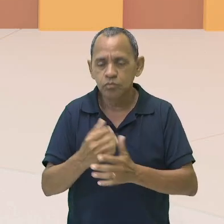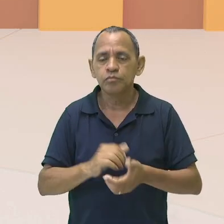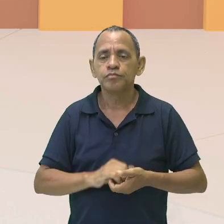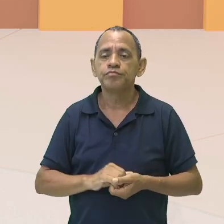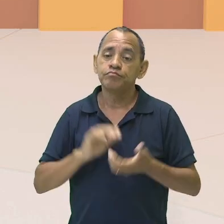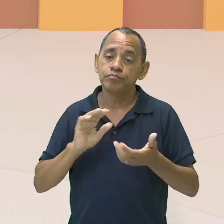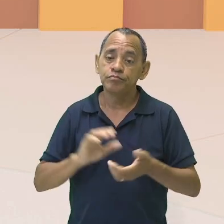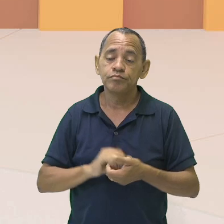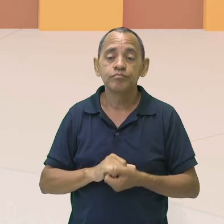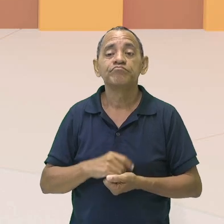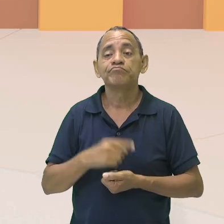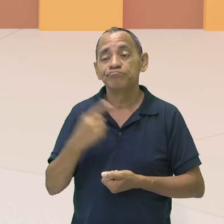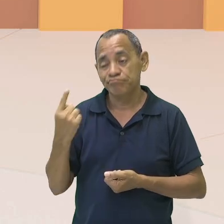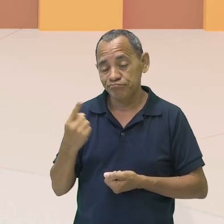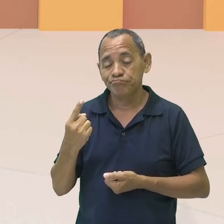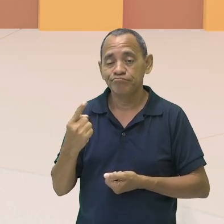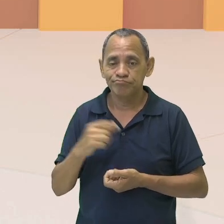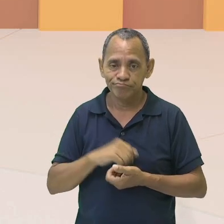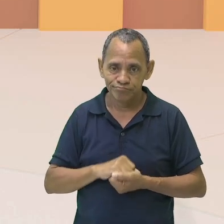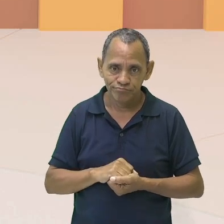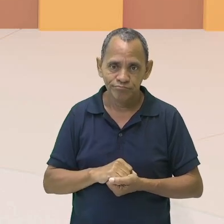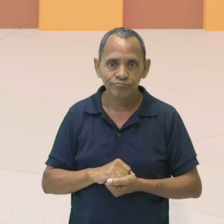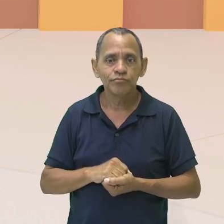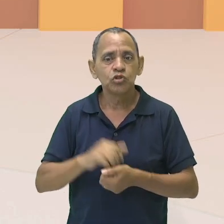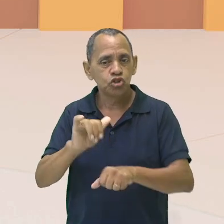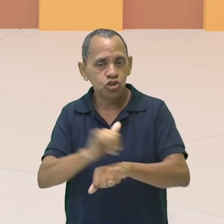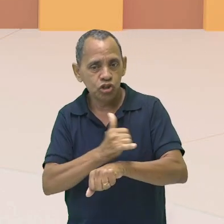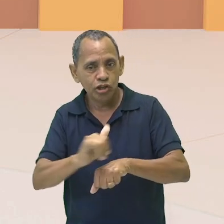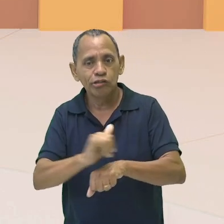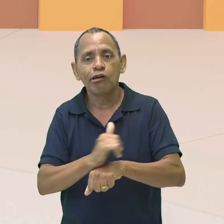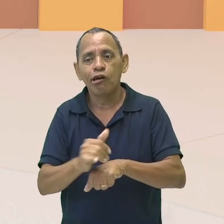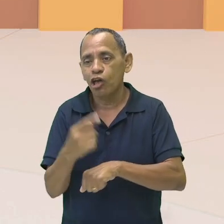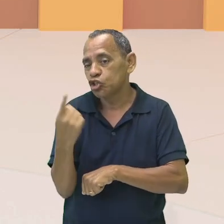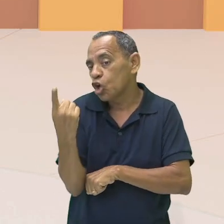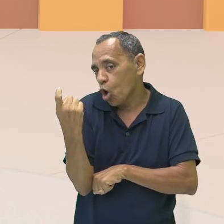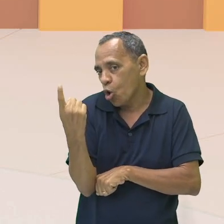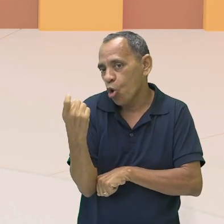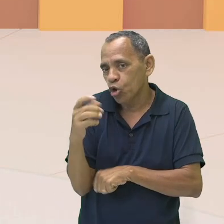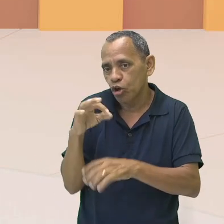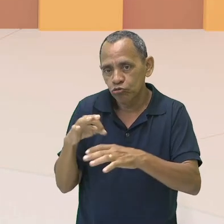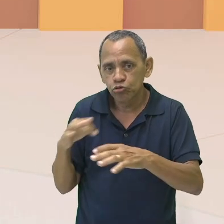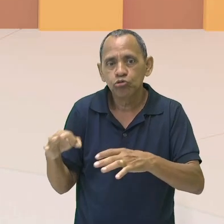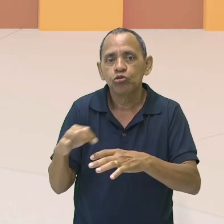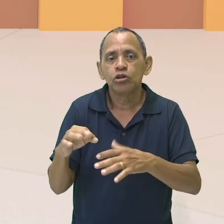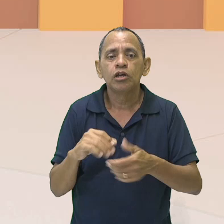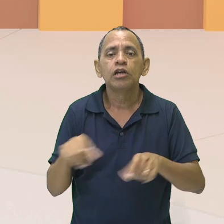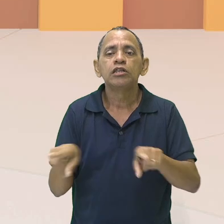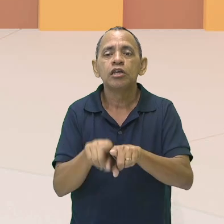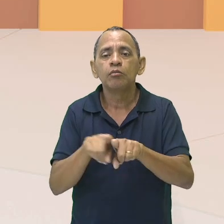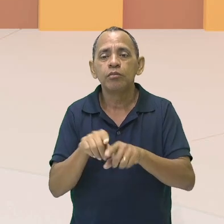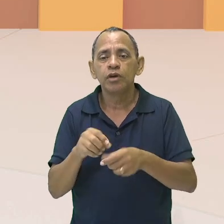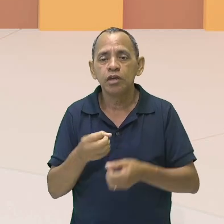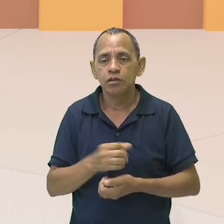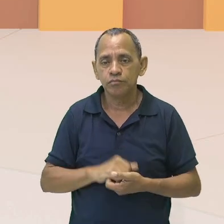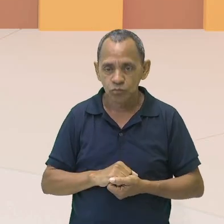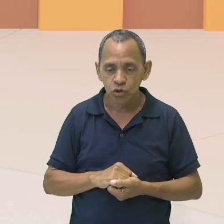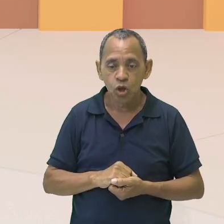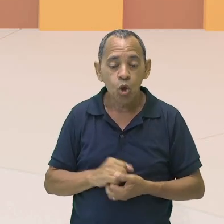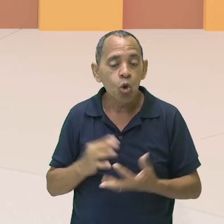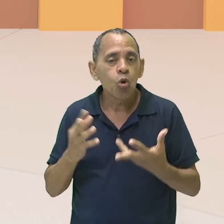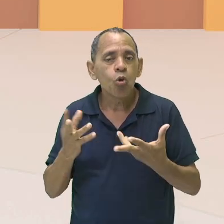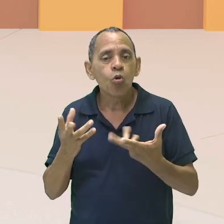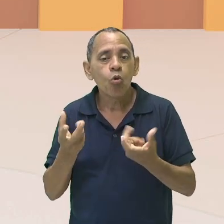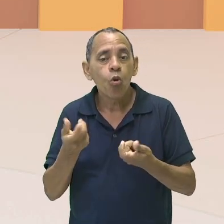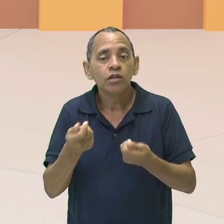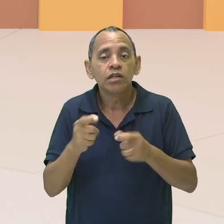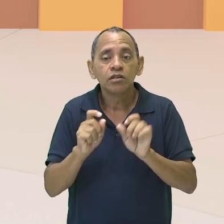não acontecendo, não tem tanta variedade, né? O outro ícone que tem aqui é a questão da própria qualidade do sabor mesmo, né, dos alimentos, né?